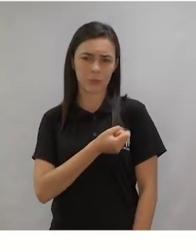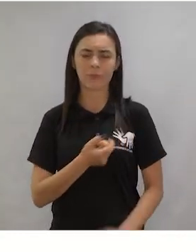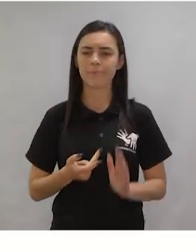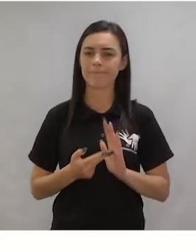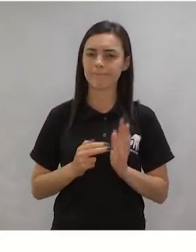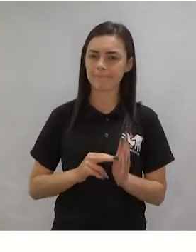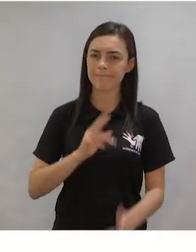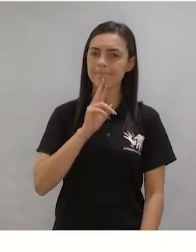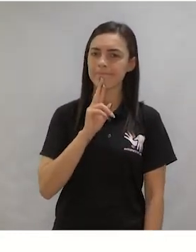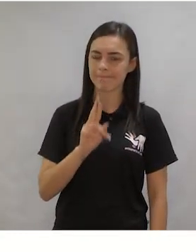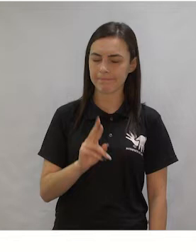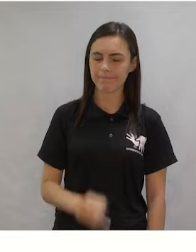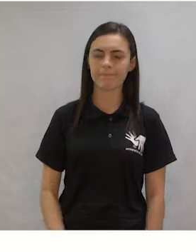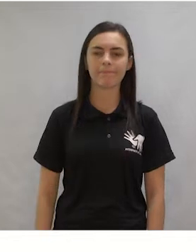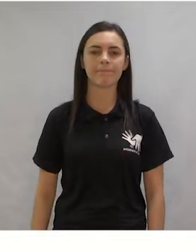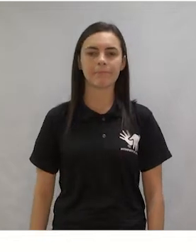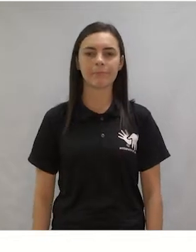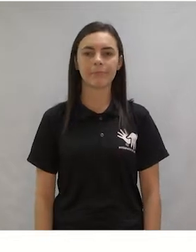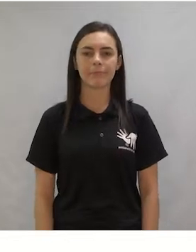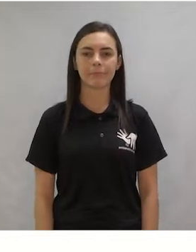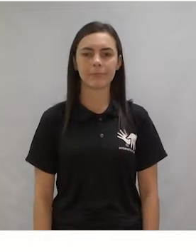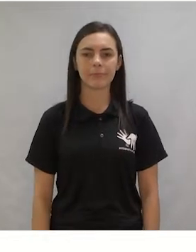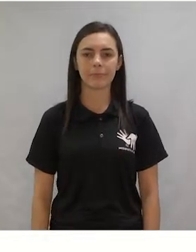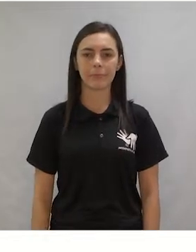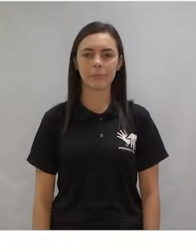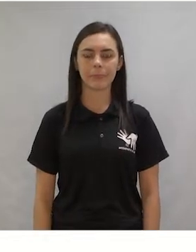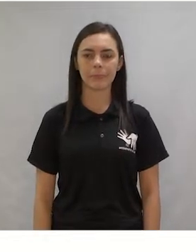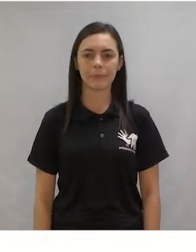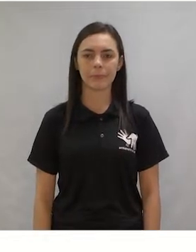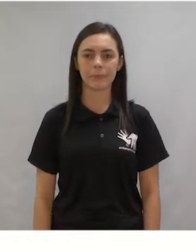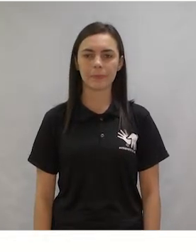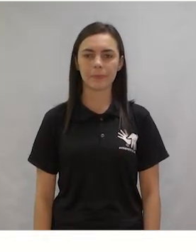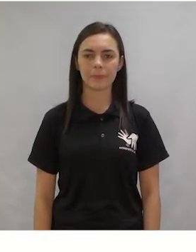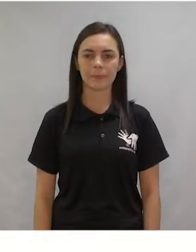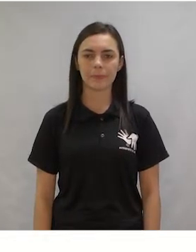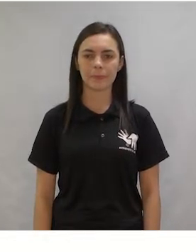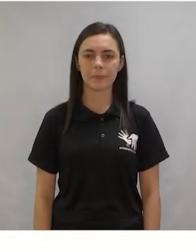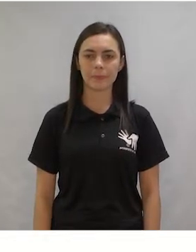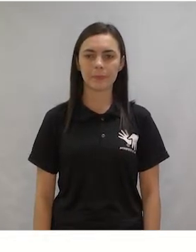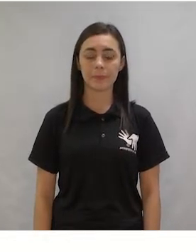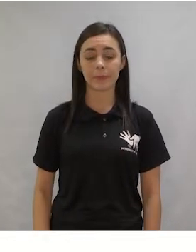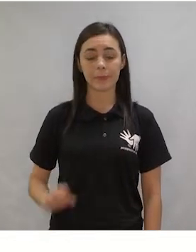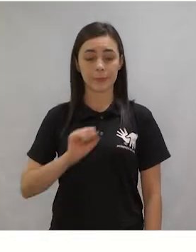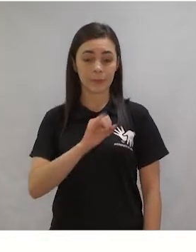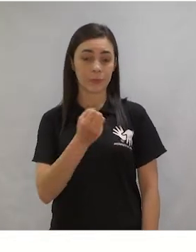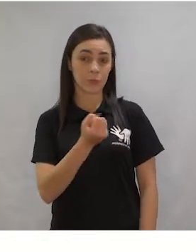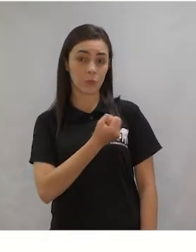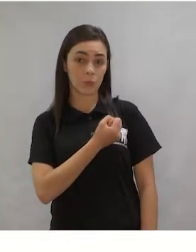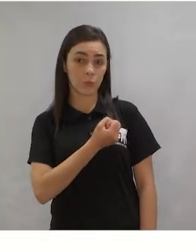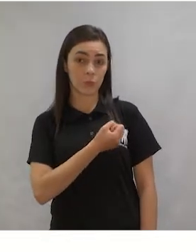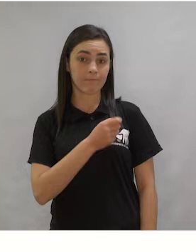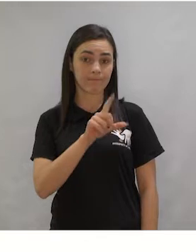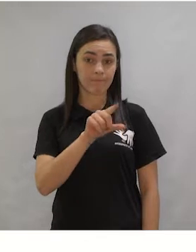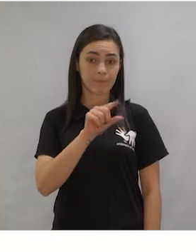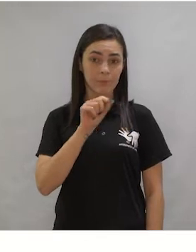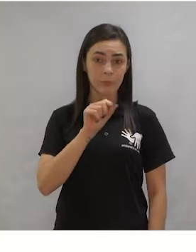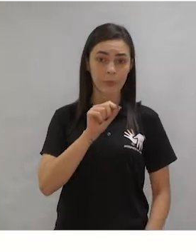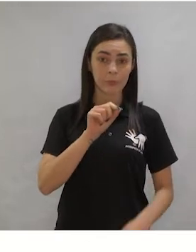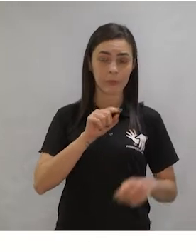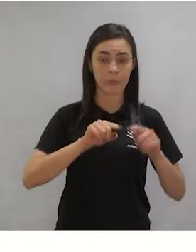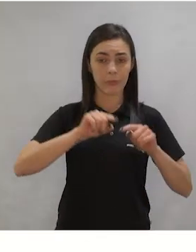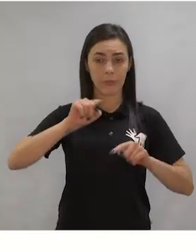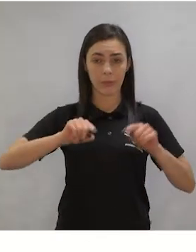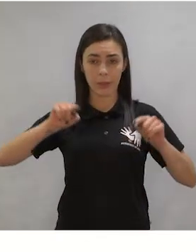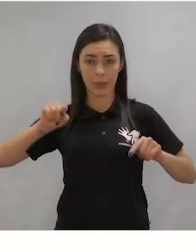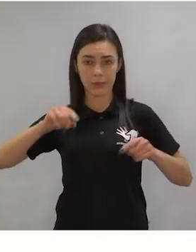gente quer uma resposta. Olhem lá. Quando escolhemos um valor para a variável de